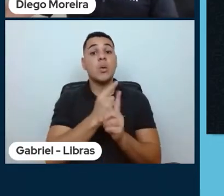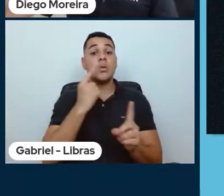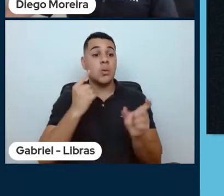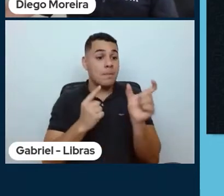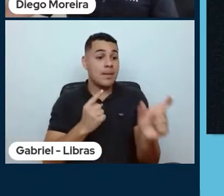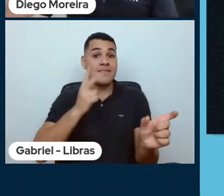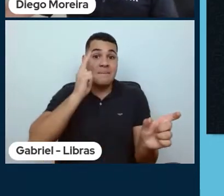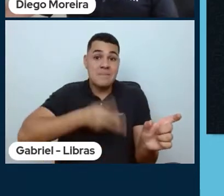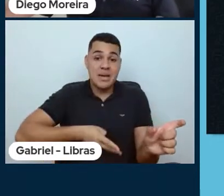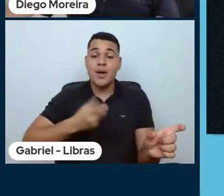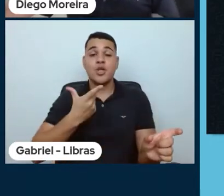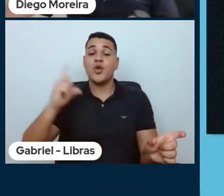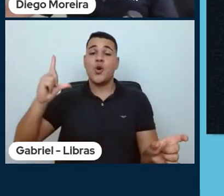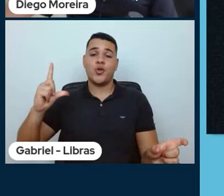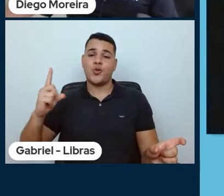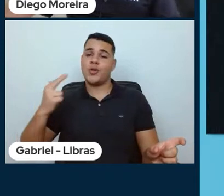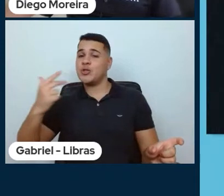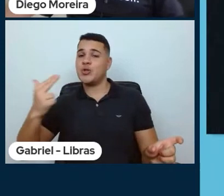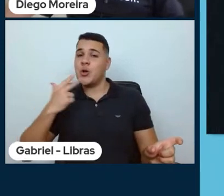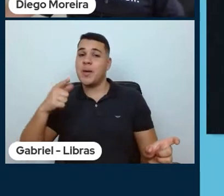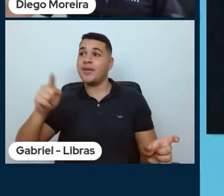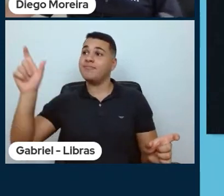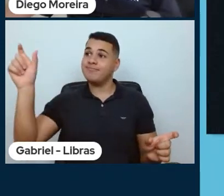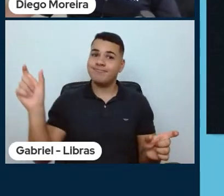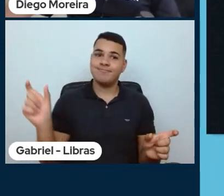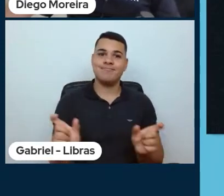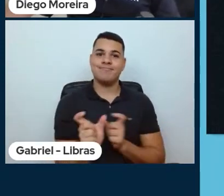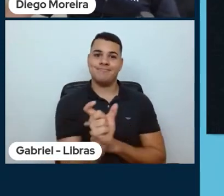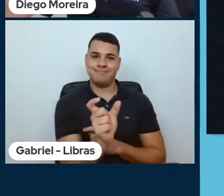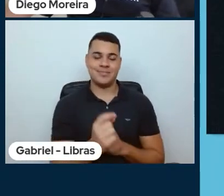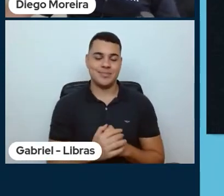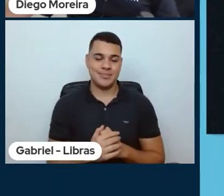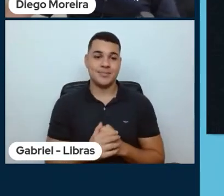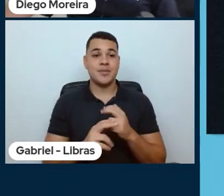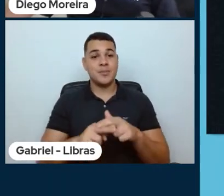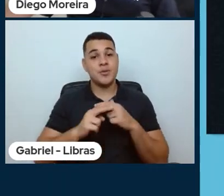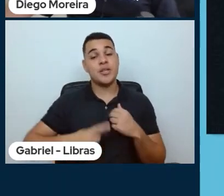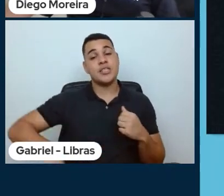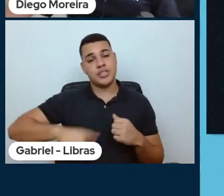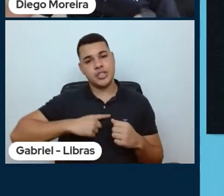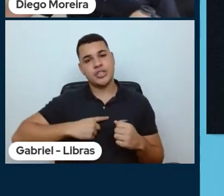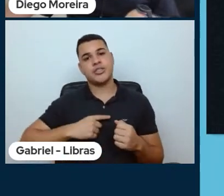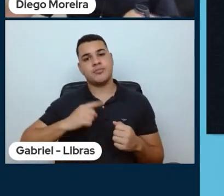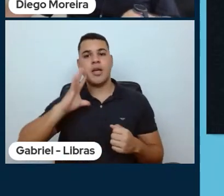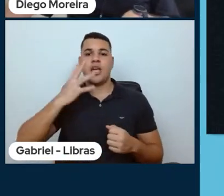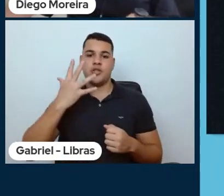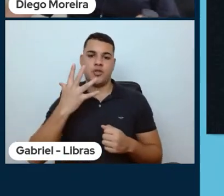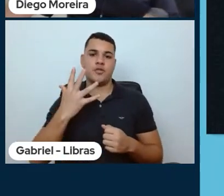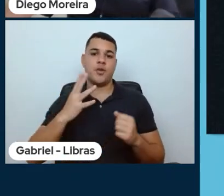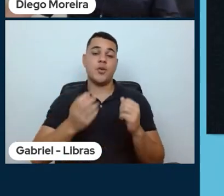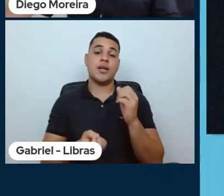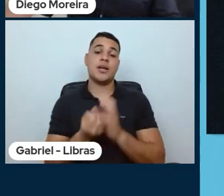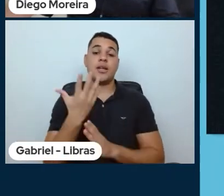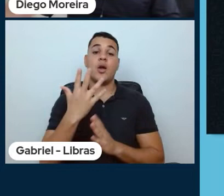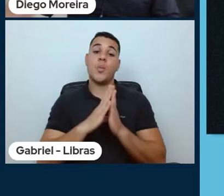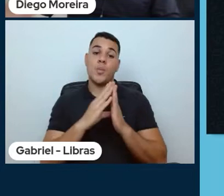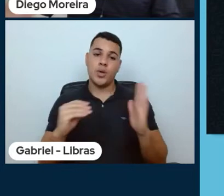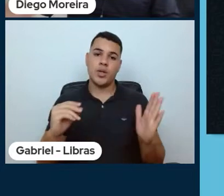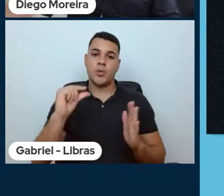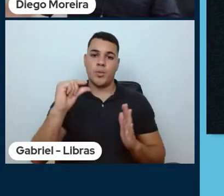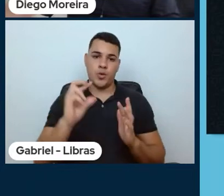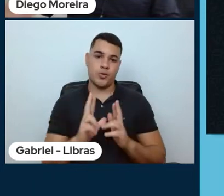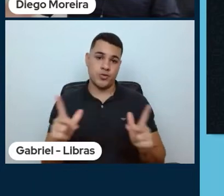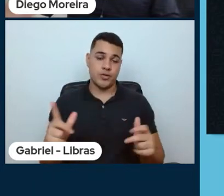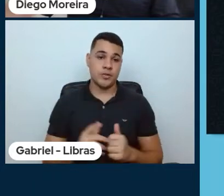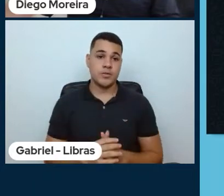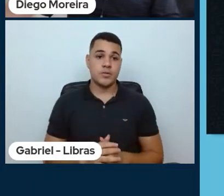errado, tá. E aí a gente acabou criando um modelo diferente para fazer isso. O único ponto que a gente